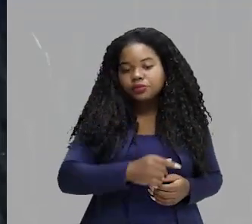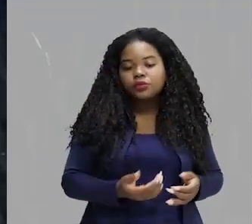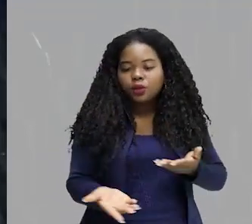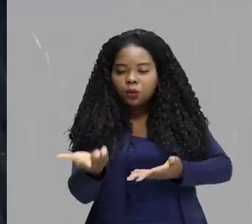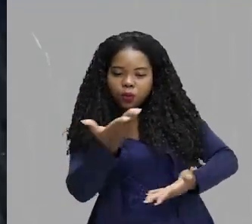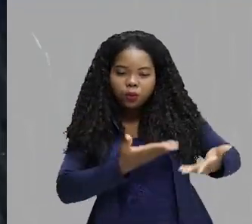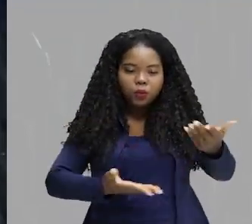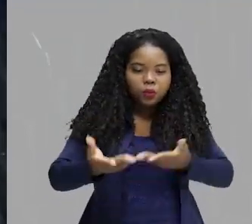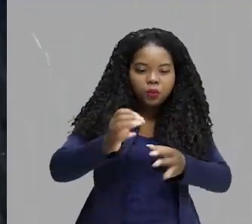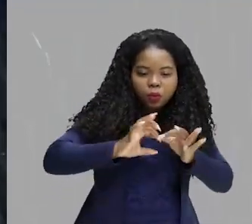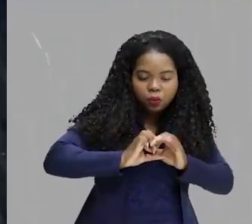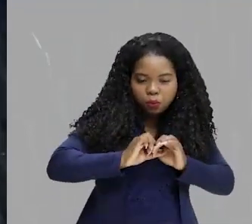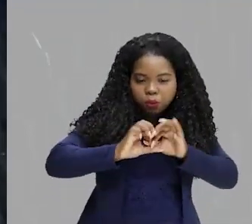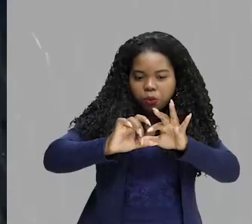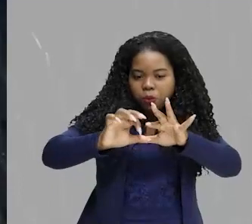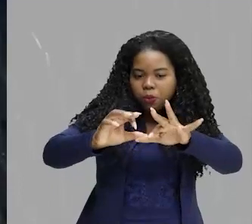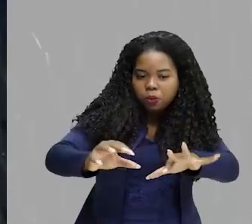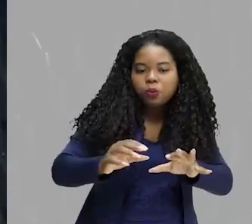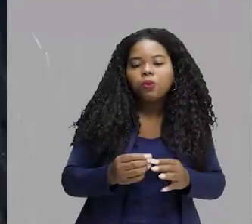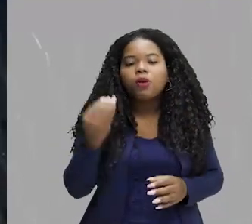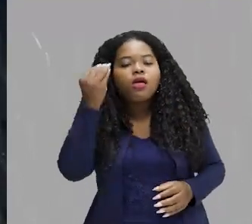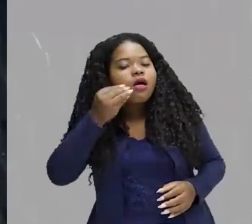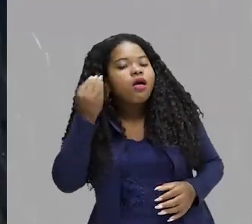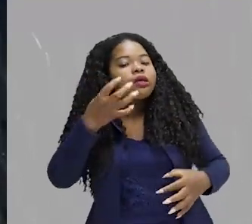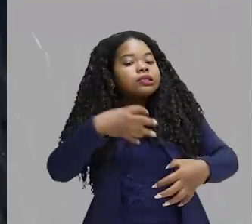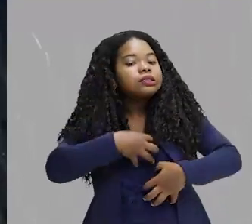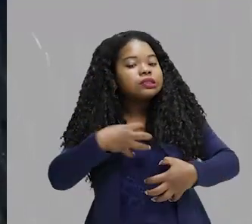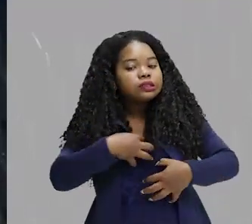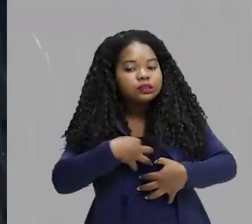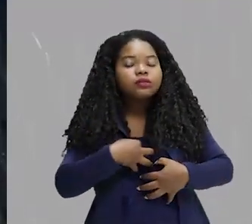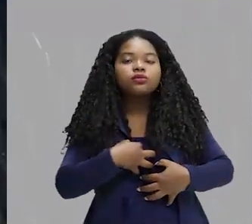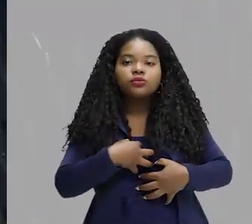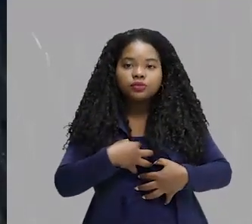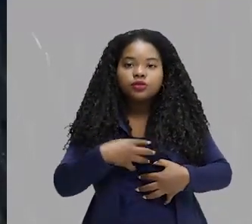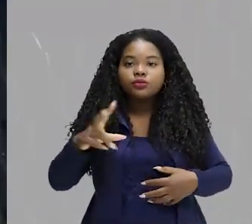compartilhar experiências e sentimentos pessoais.